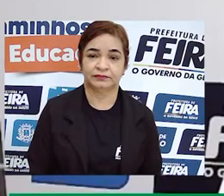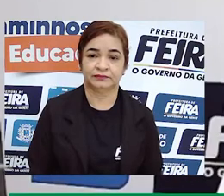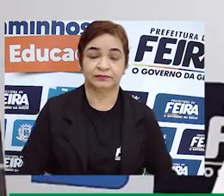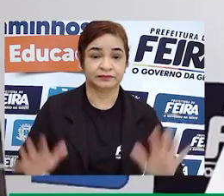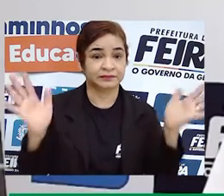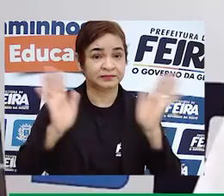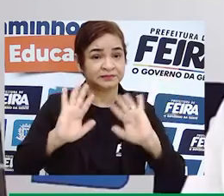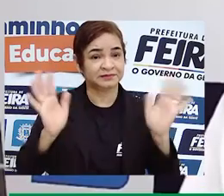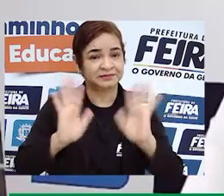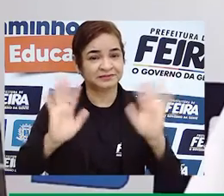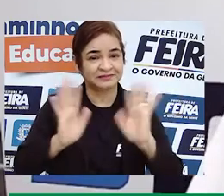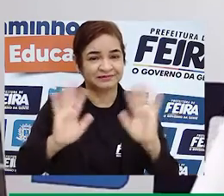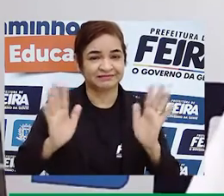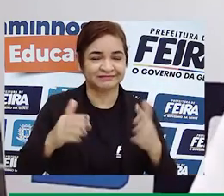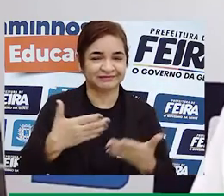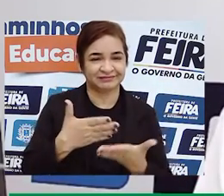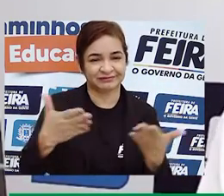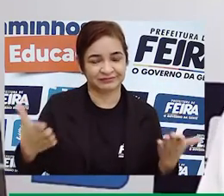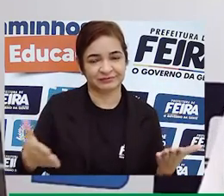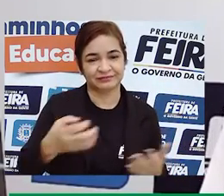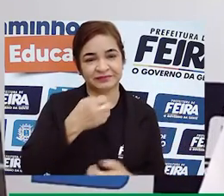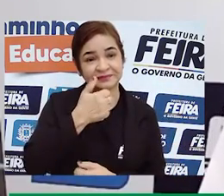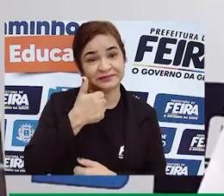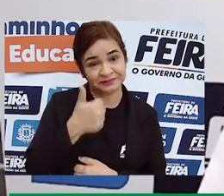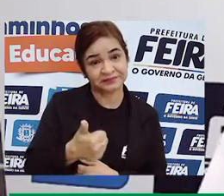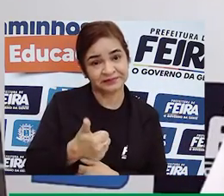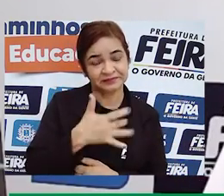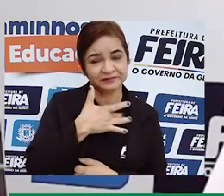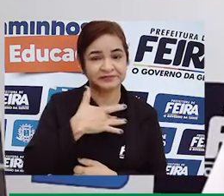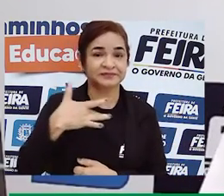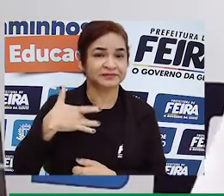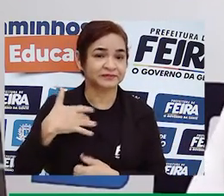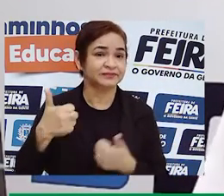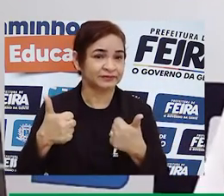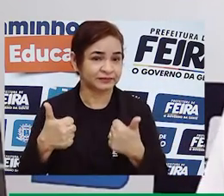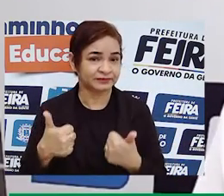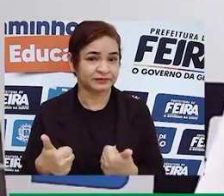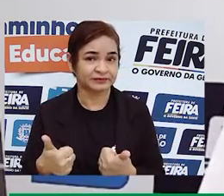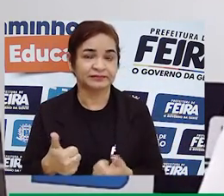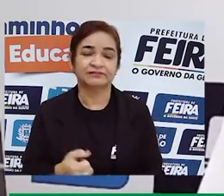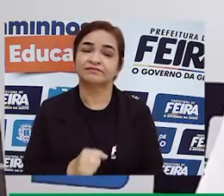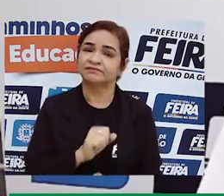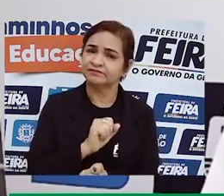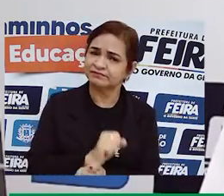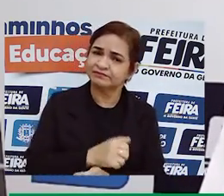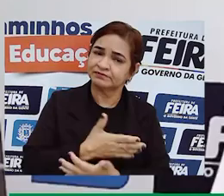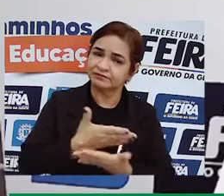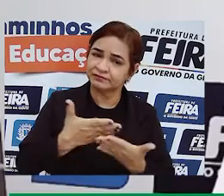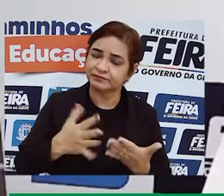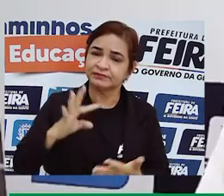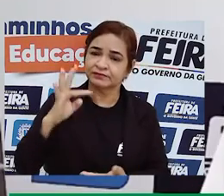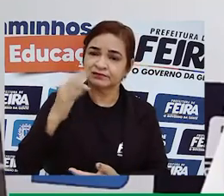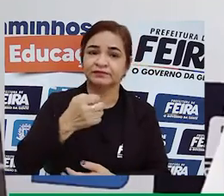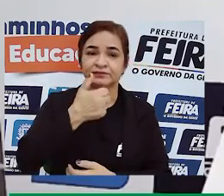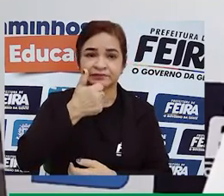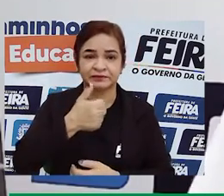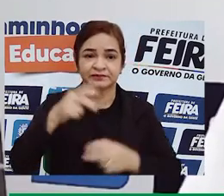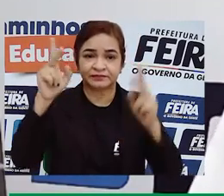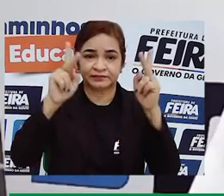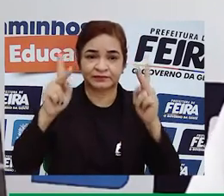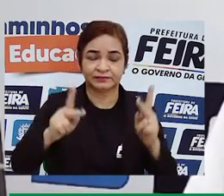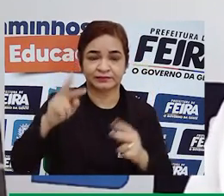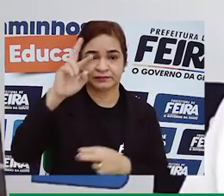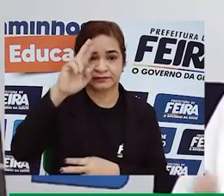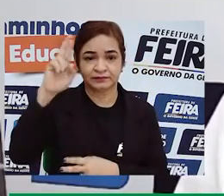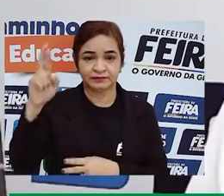o olá fala galerinha como é que vocês estão vocês estão bem Espero que estejam todos ótimos na paz do Senhor